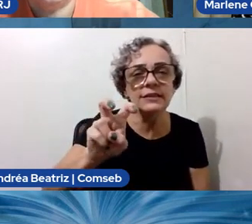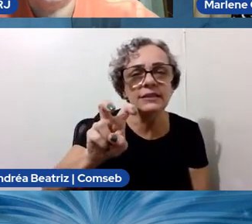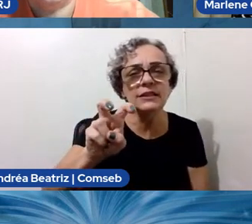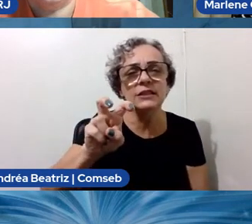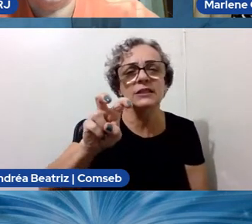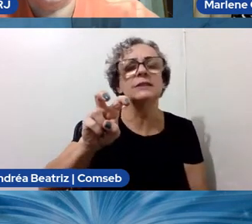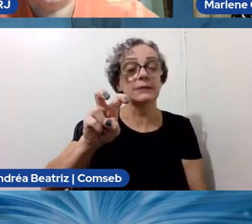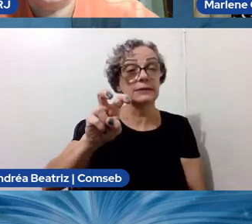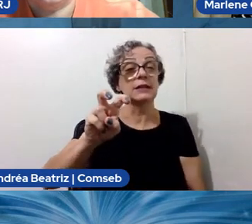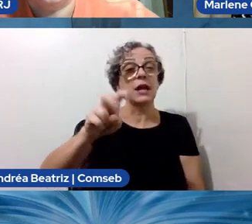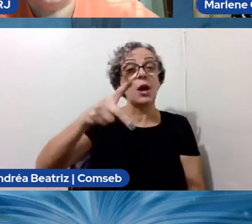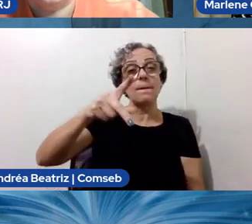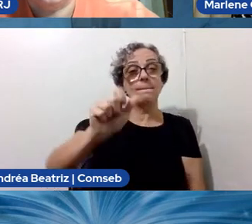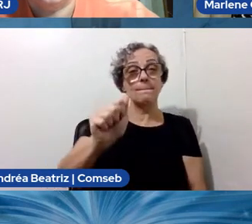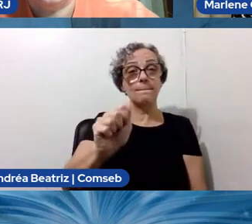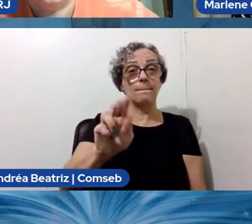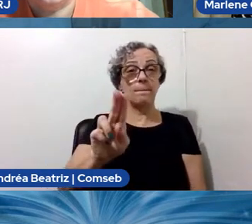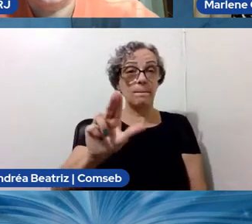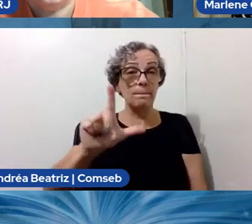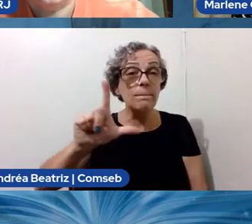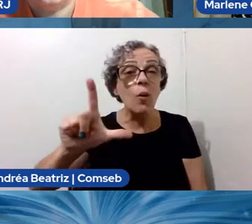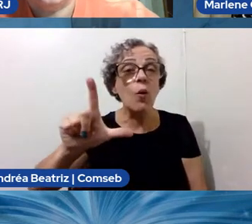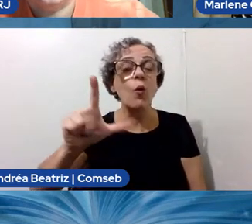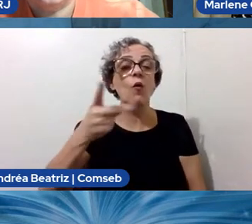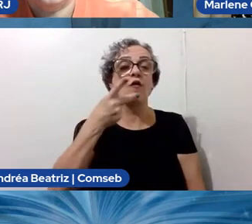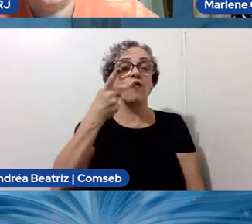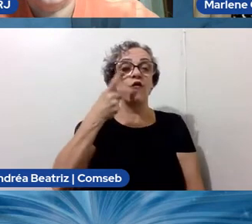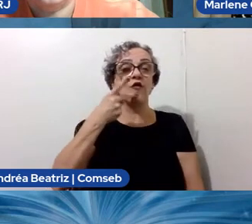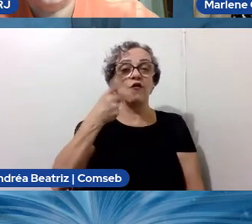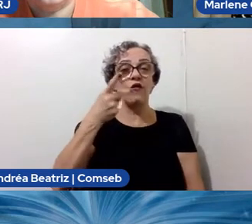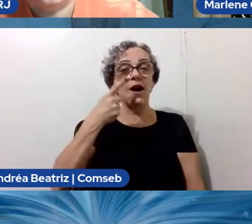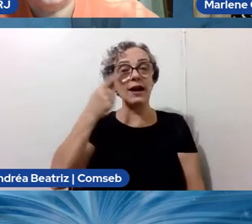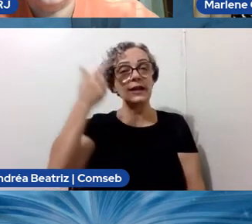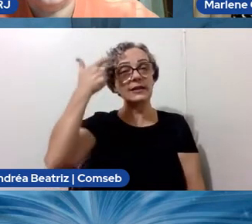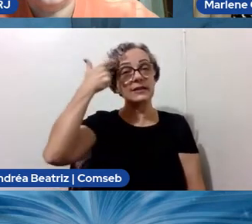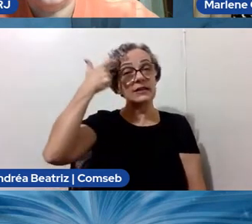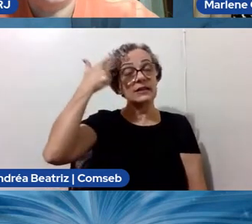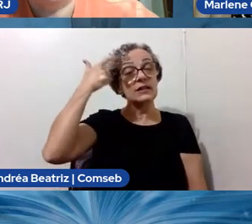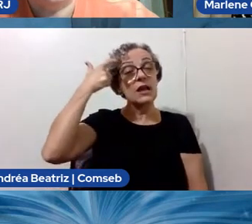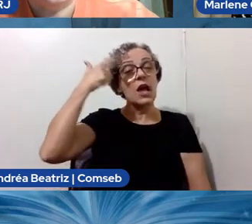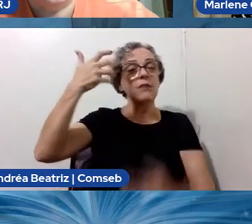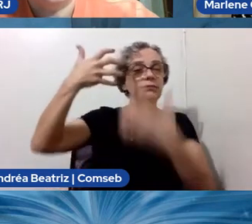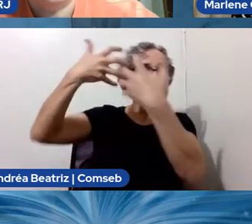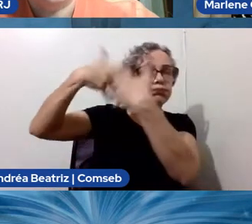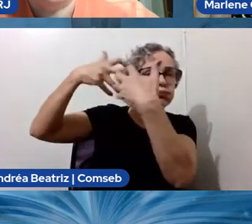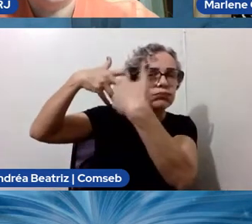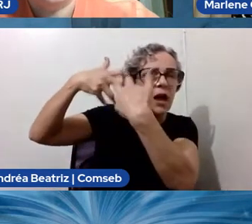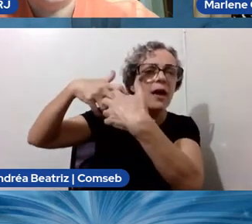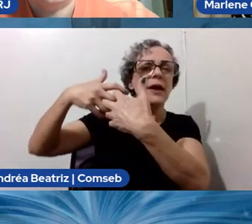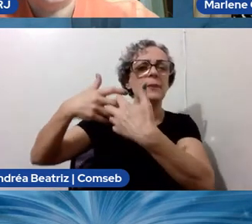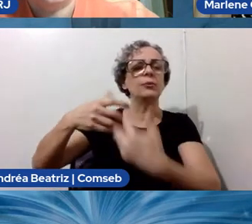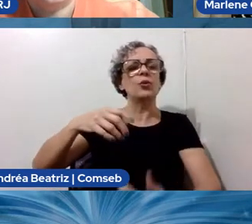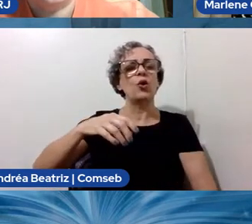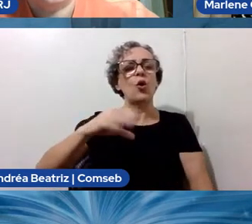1975, Paul MacLean chamou de cérebro triuno, o complexo R, esse primeiro complexo primitivo,